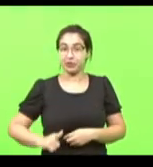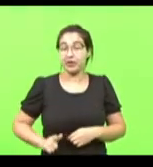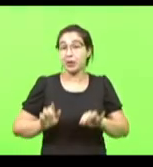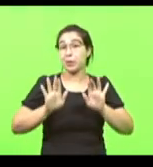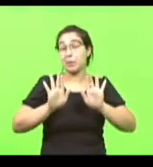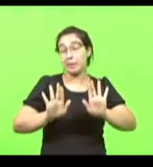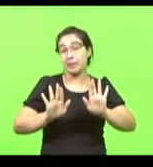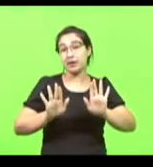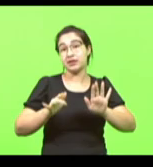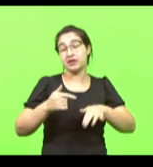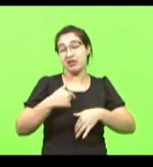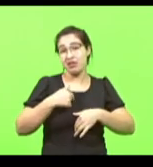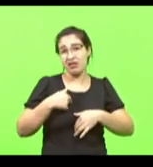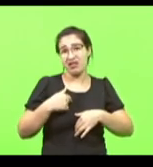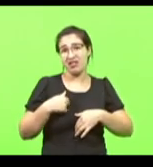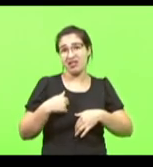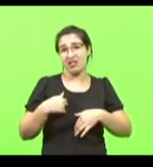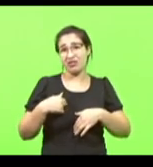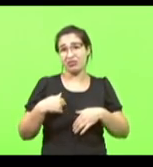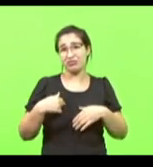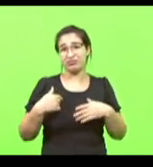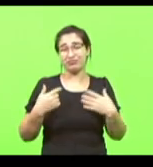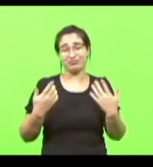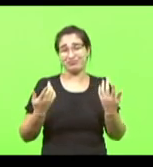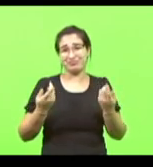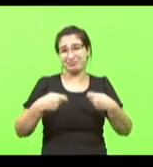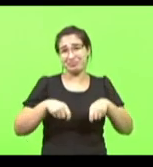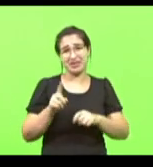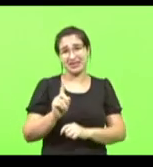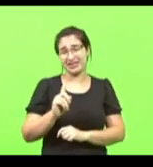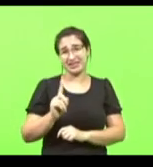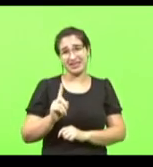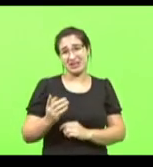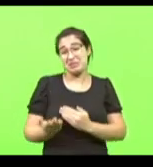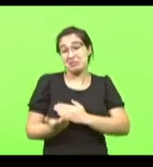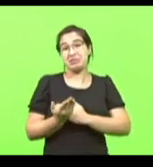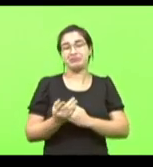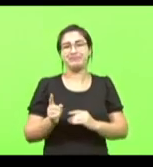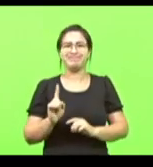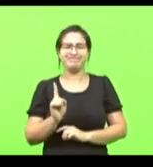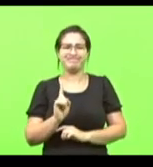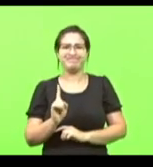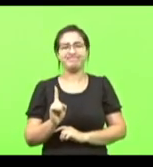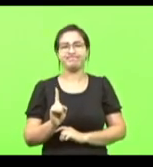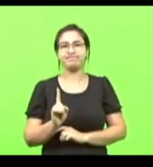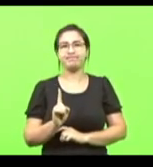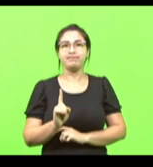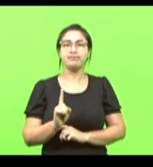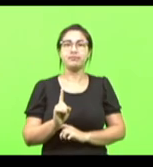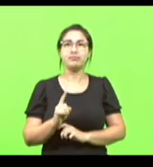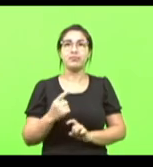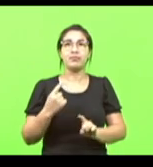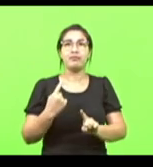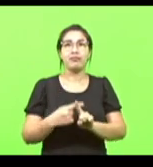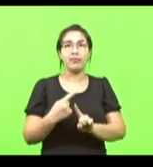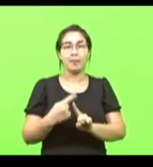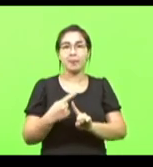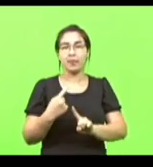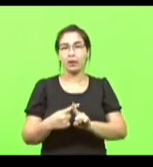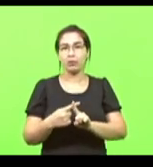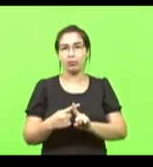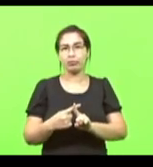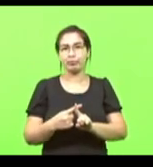como eu disse, por questão de vaidade, esse tipo de situação, por não ser